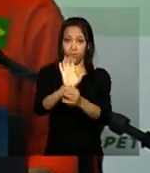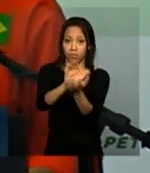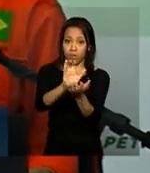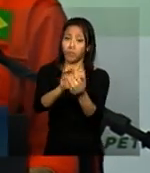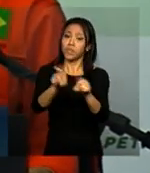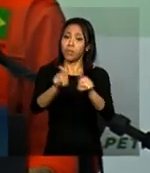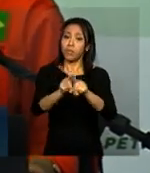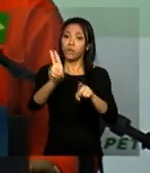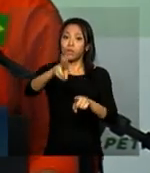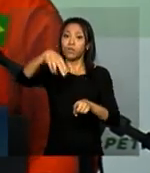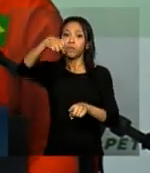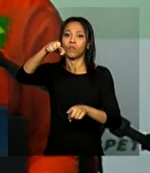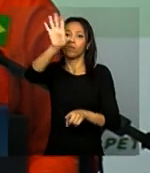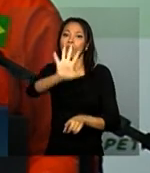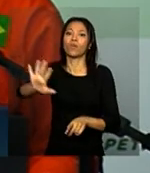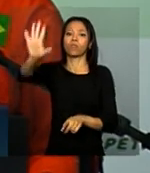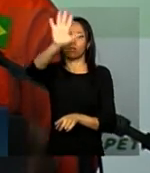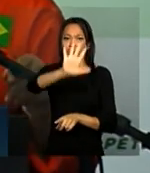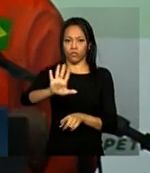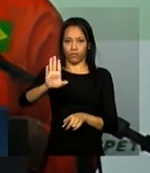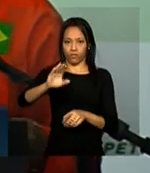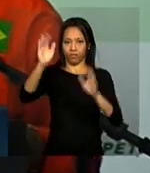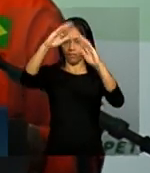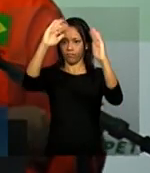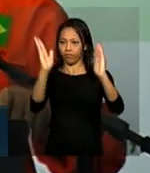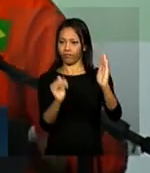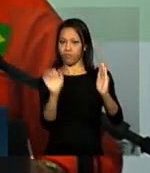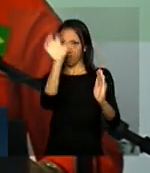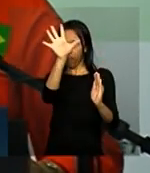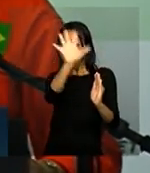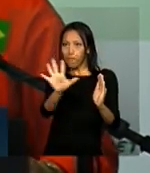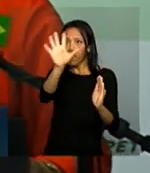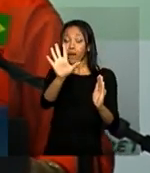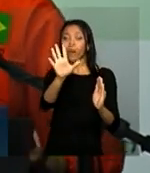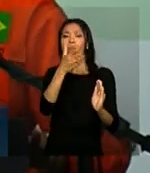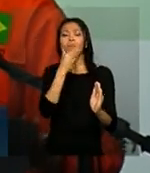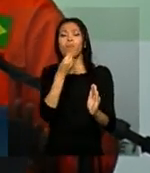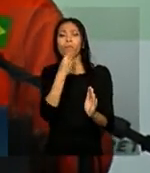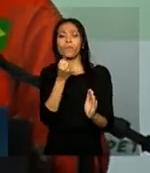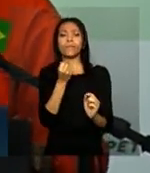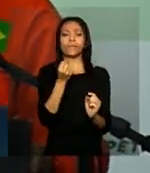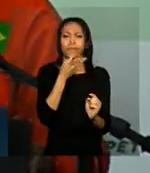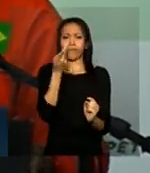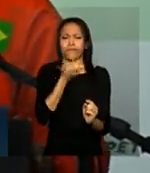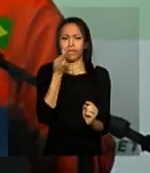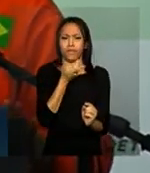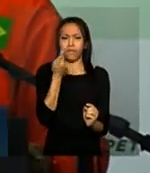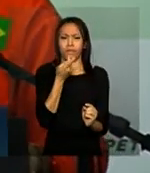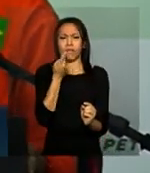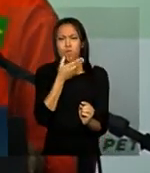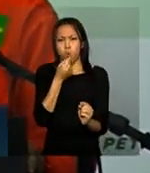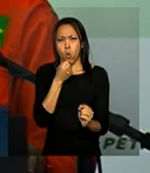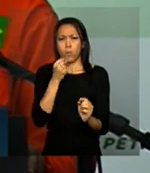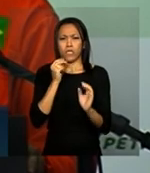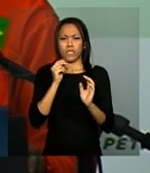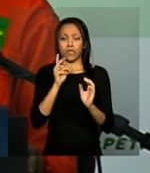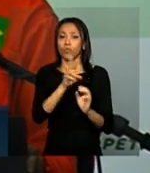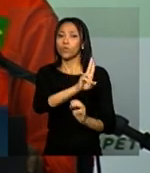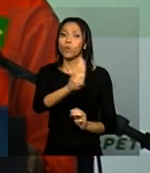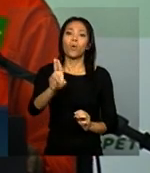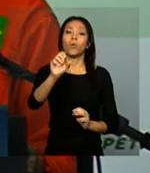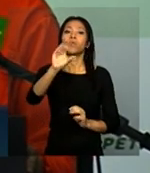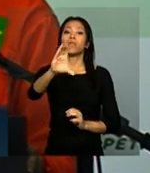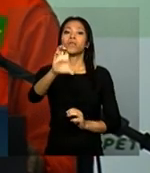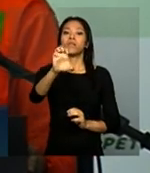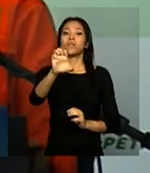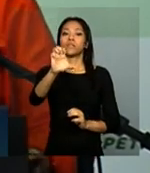Nordeste. Como afirmava o nosso mestre, um brasileiro dedicado, chamado Celso